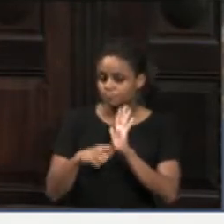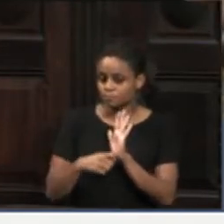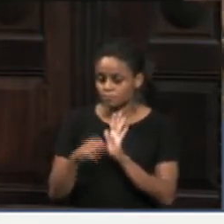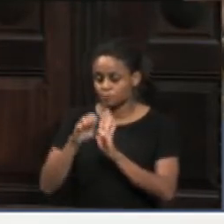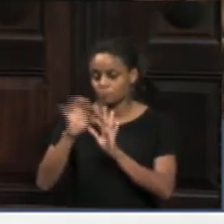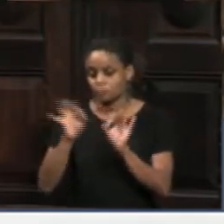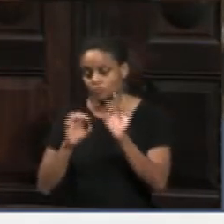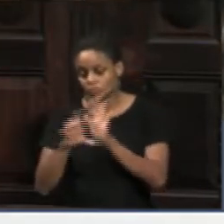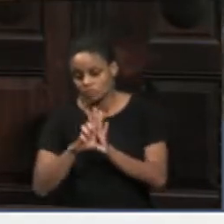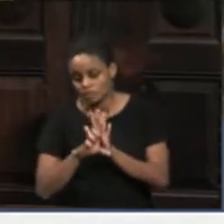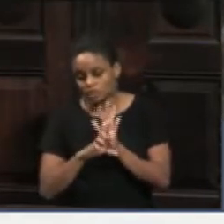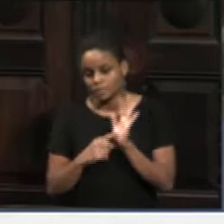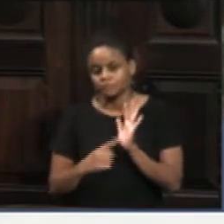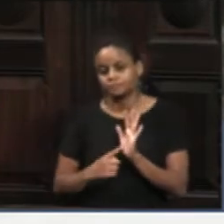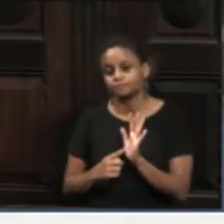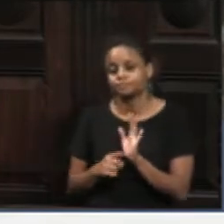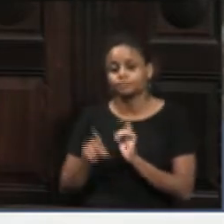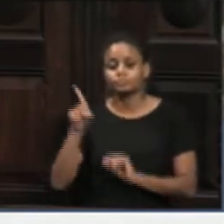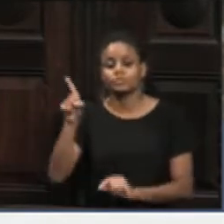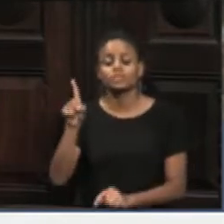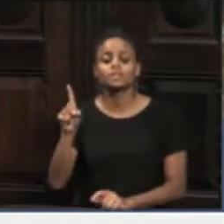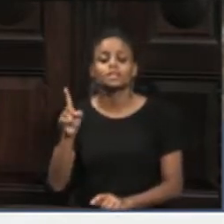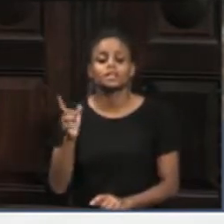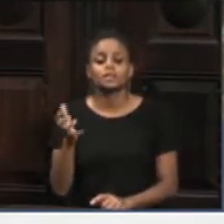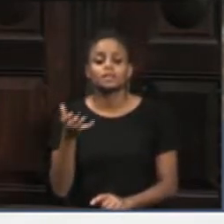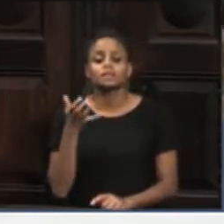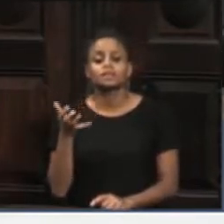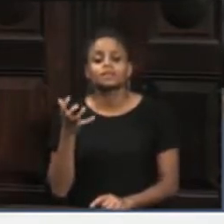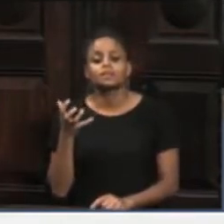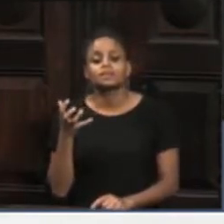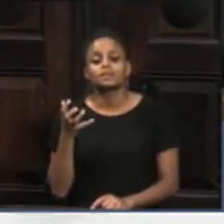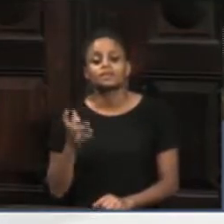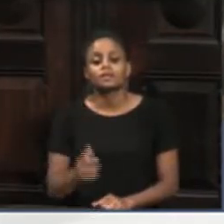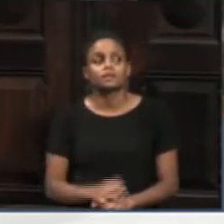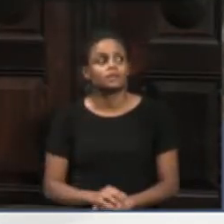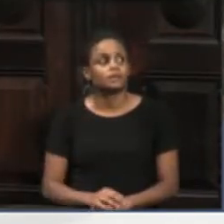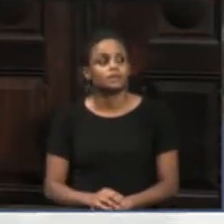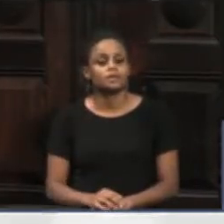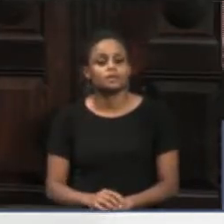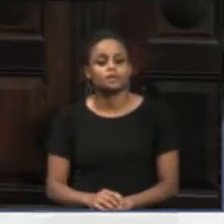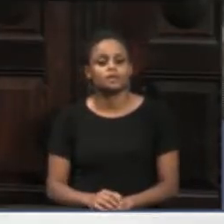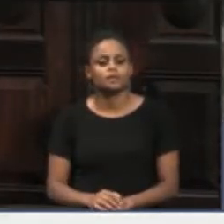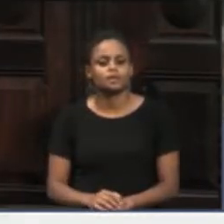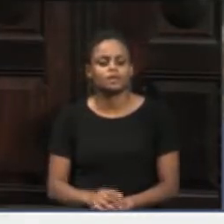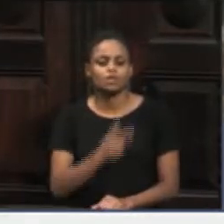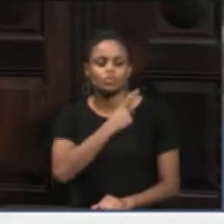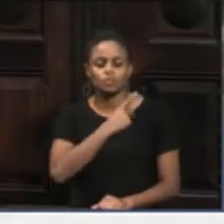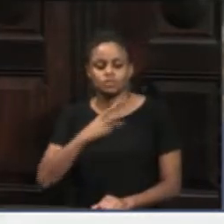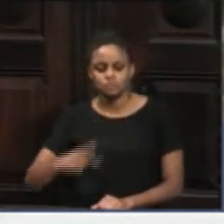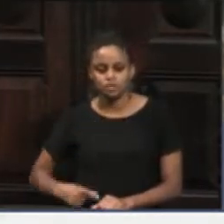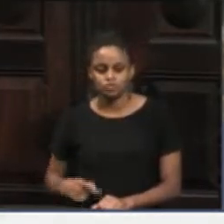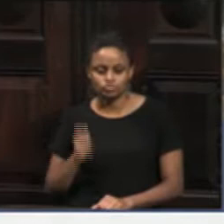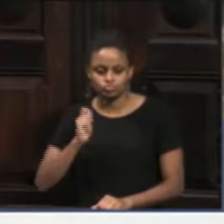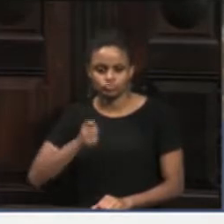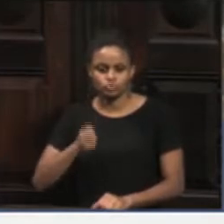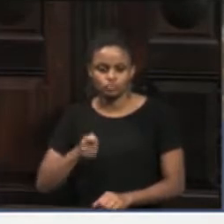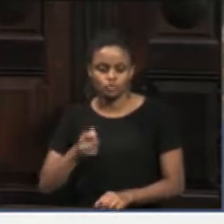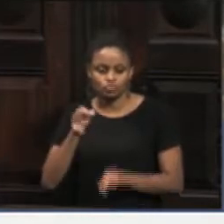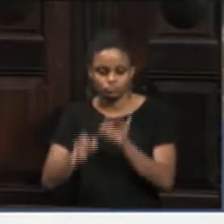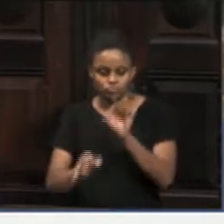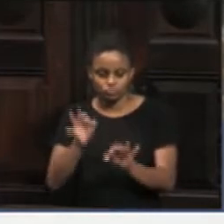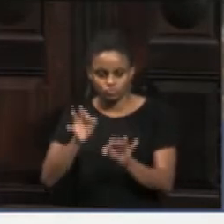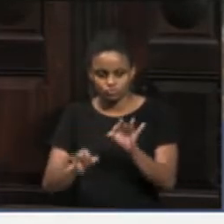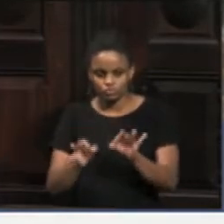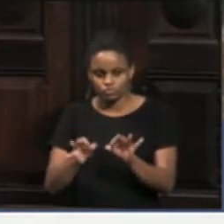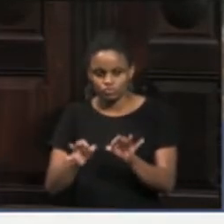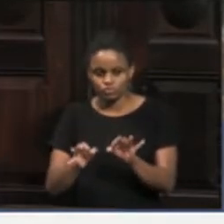ele está querendo que o presidente do Tribunal de Justiça mande para